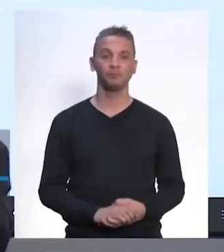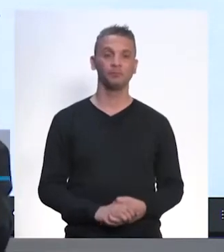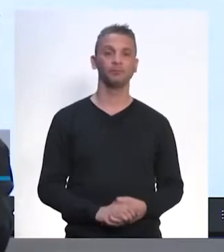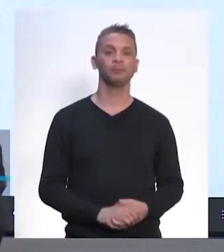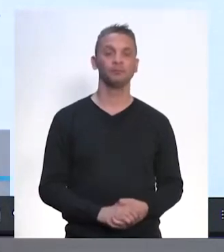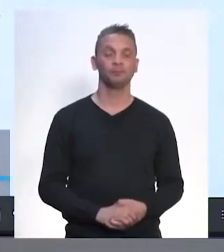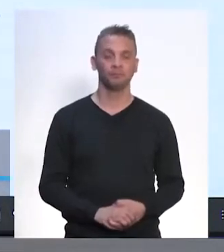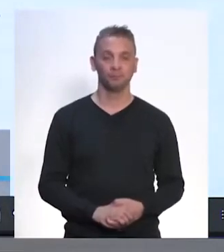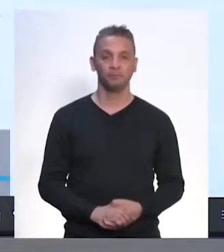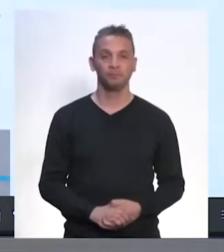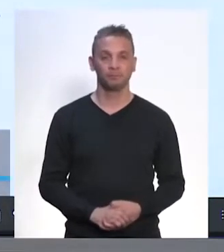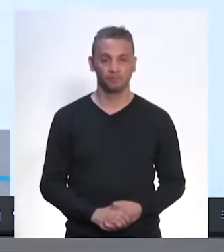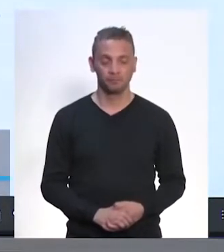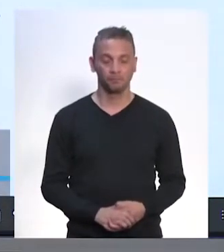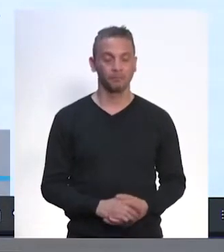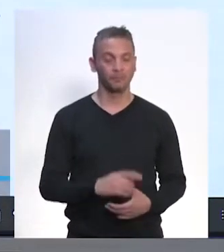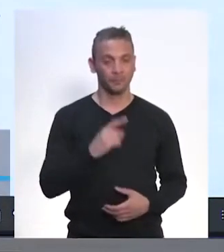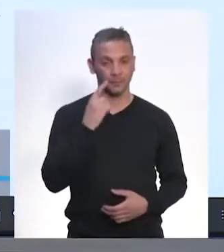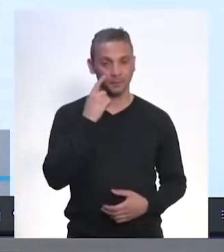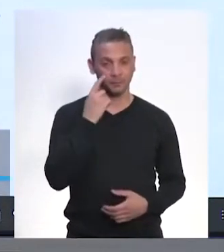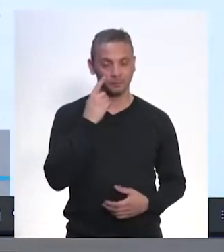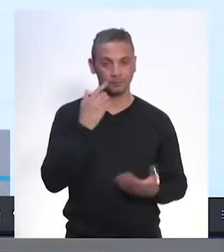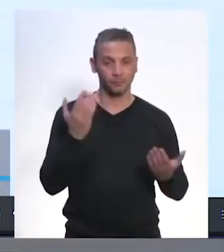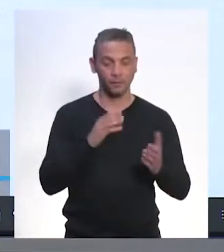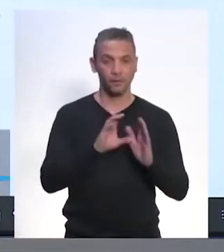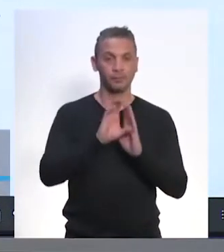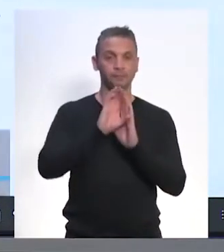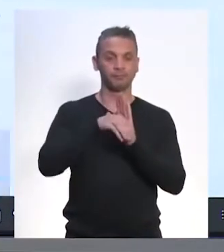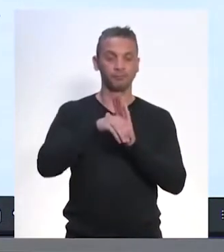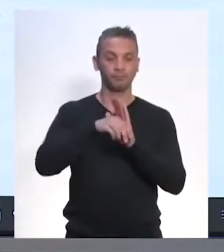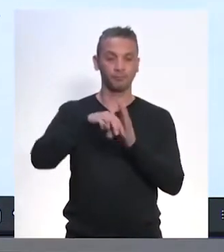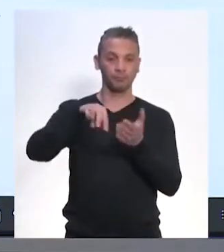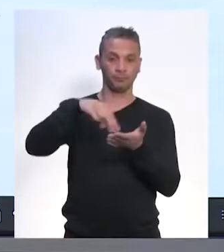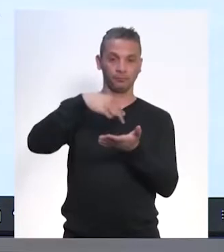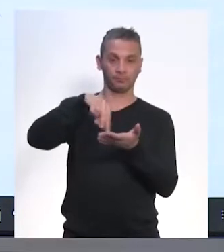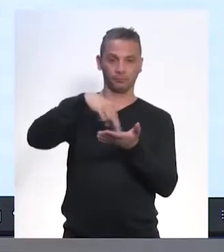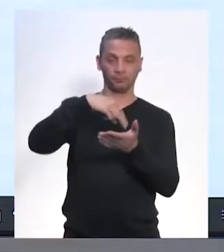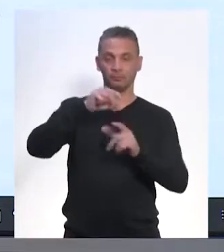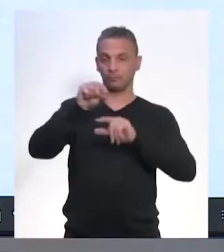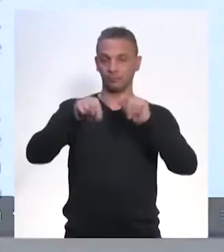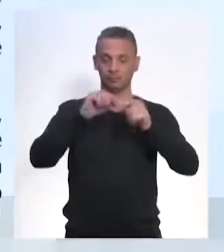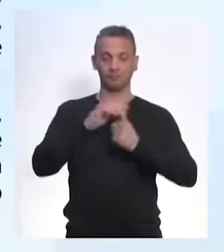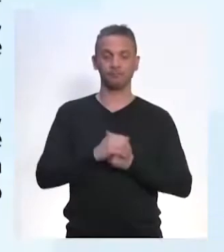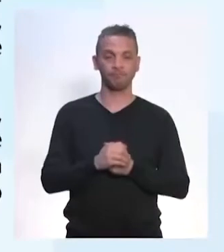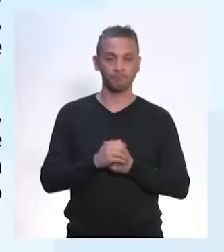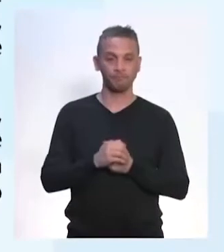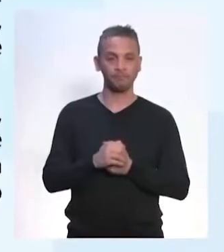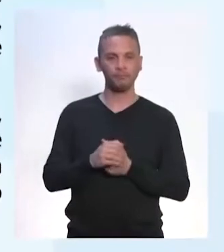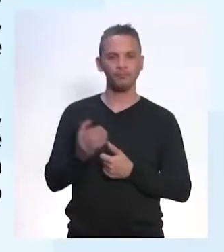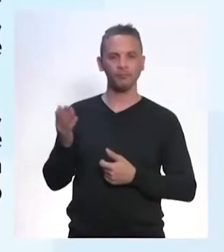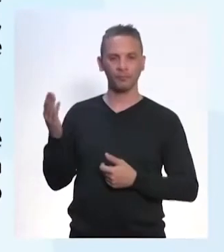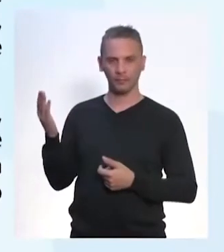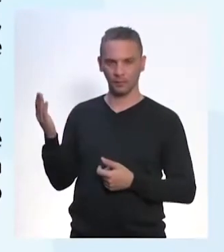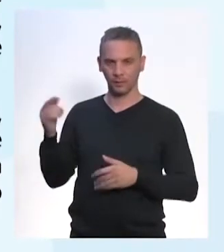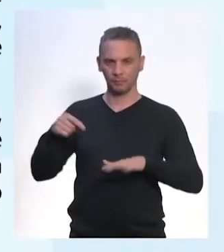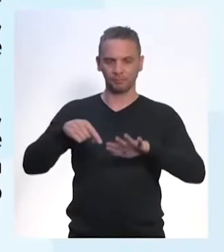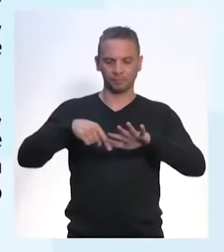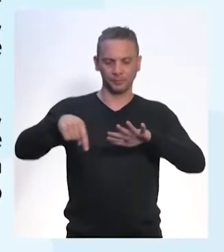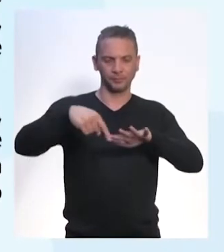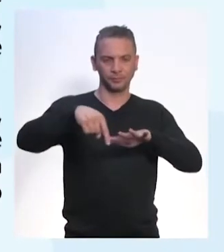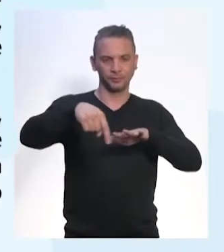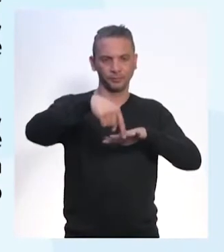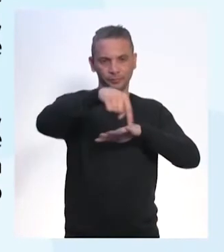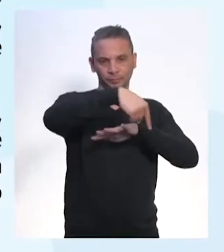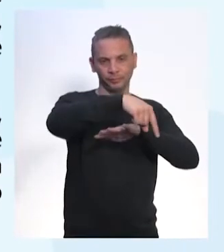Então, gente, vamos entrar aqui nos conceitos de dança, tá? Quais são as modalidades aí da dança, né? Nós temos